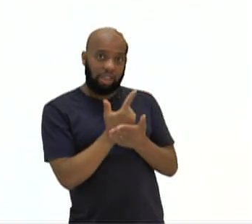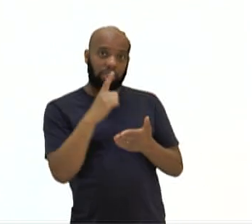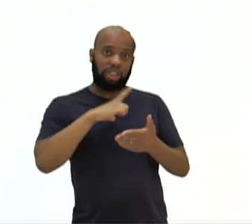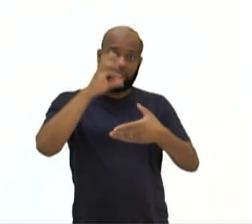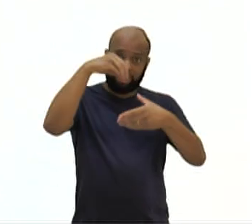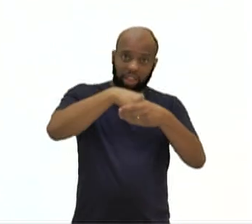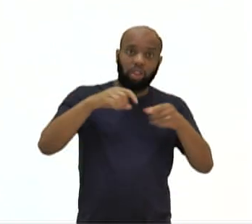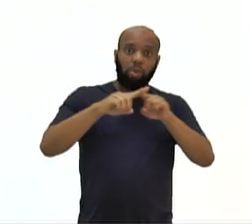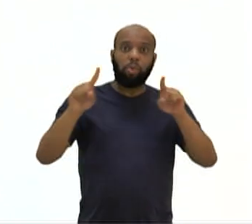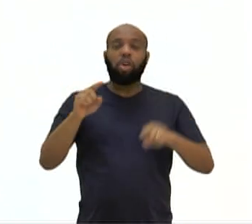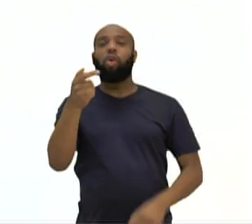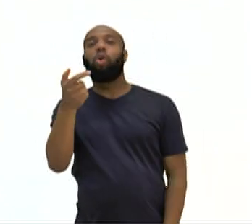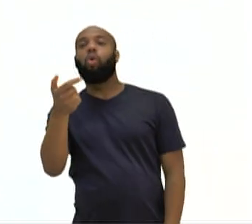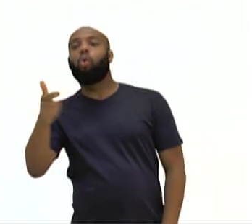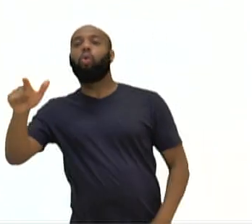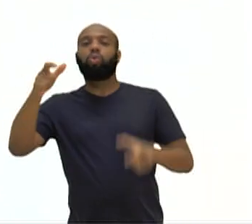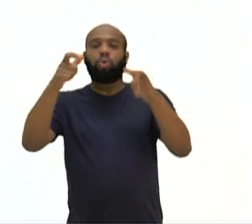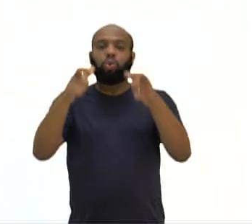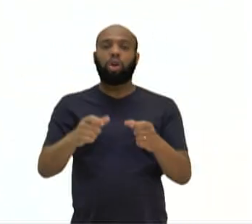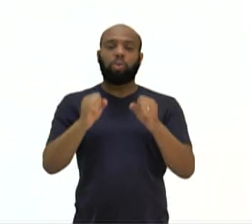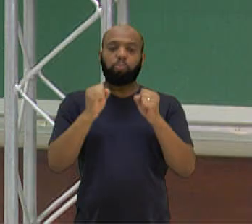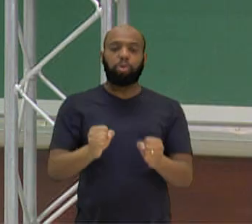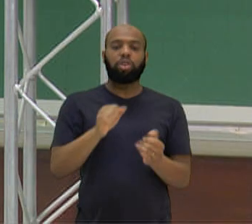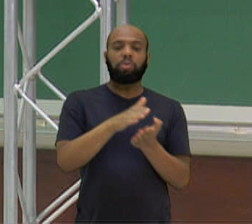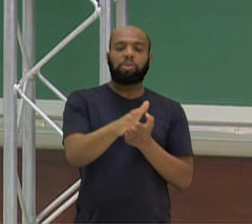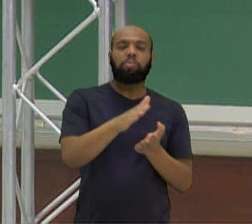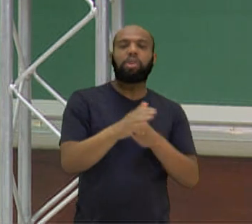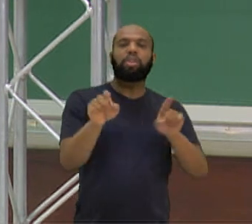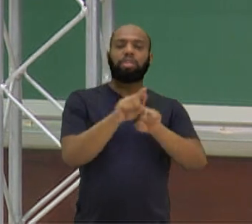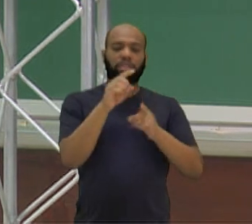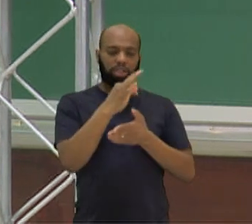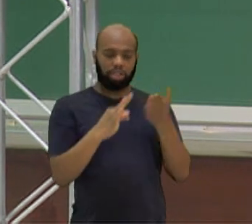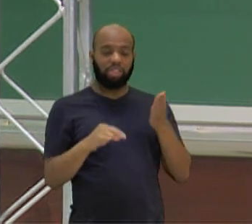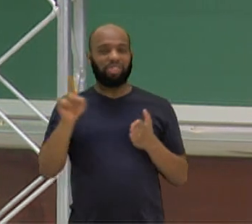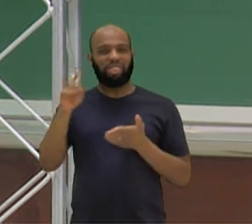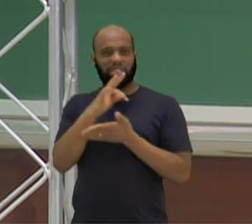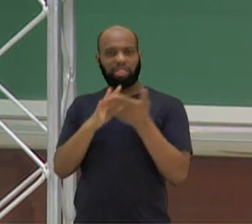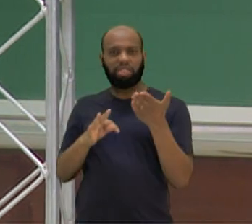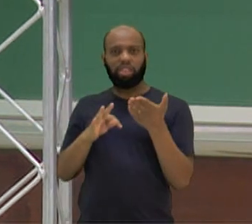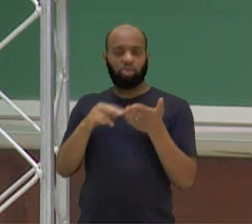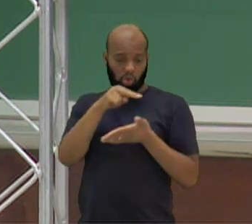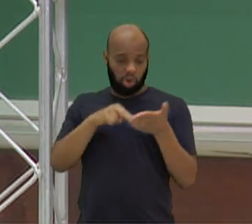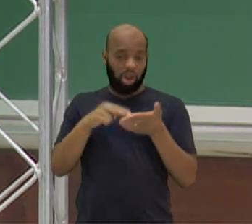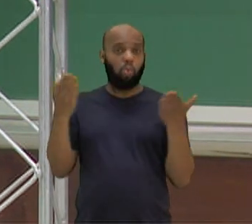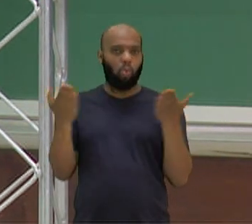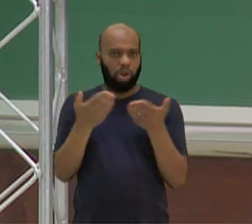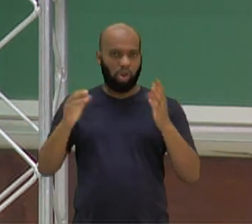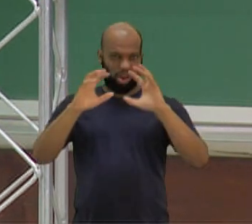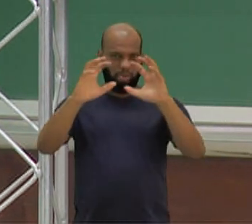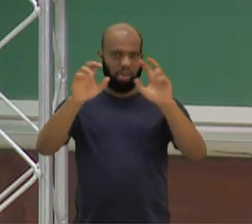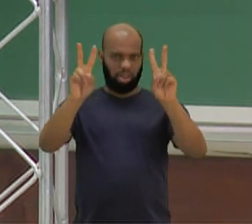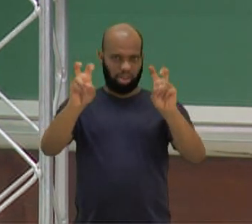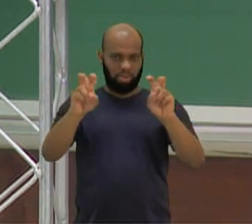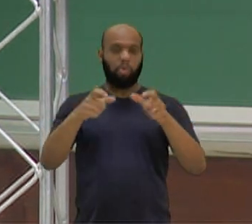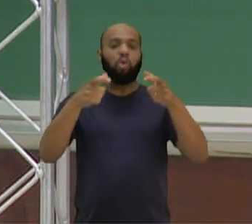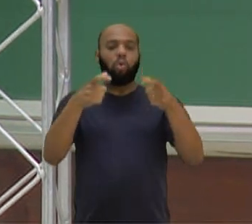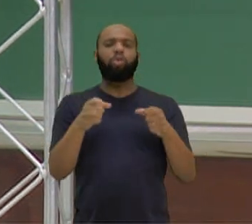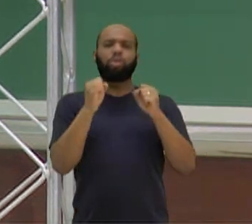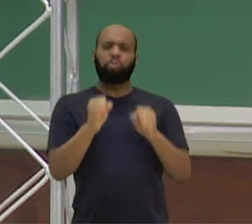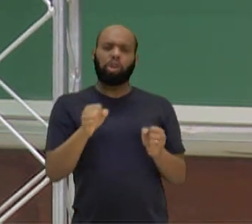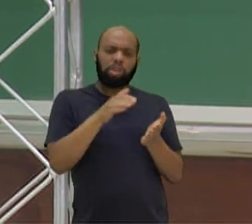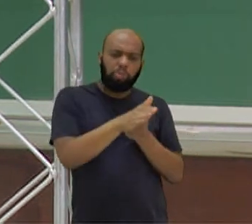texto poderia ter sido publicado? Esse texto do Luiz Fernando Veríssimo, que nós acabamos de ler, onde ele poderia